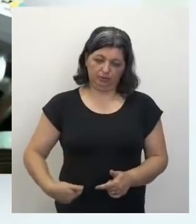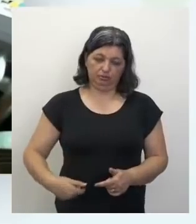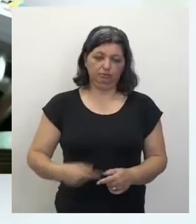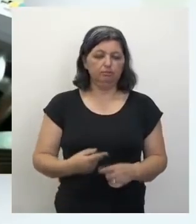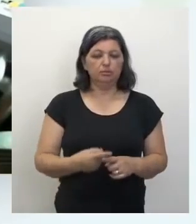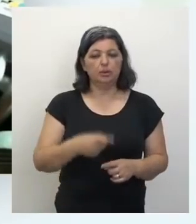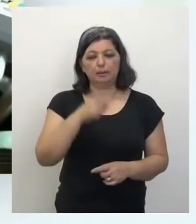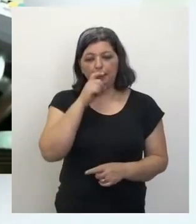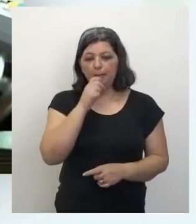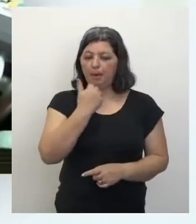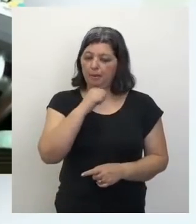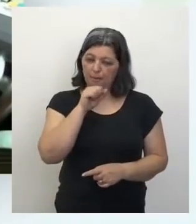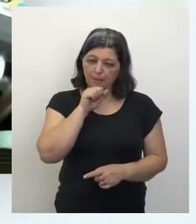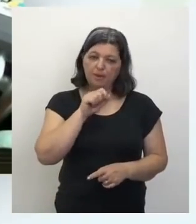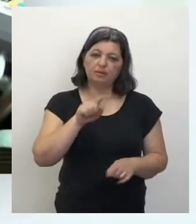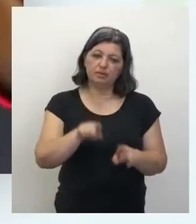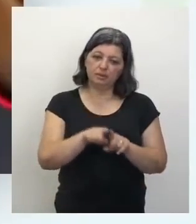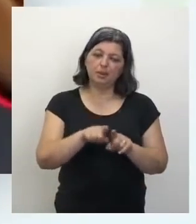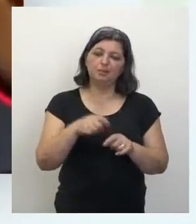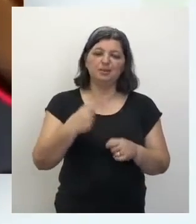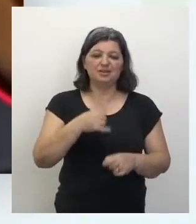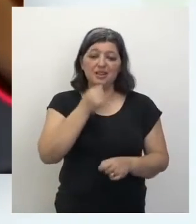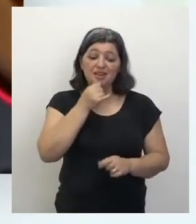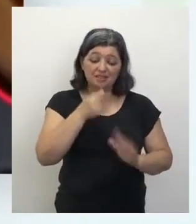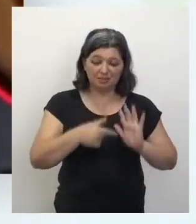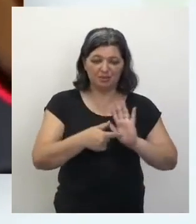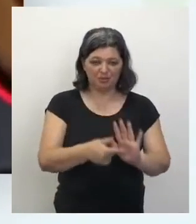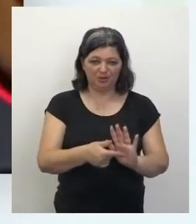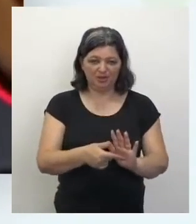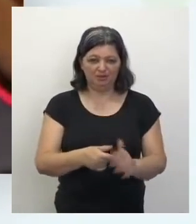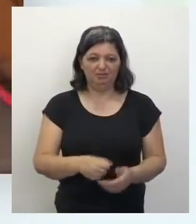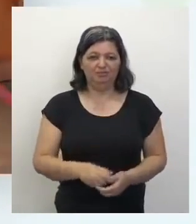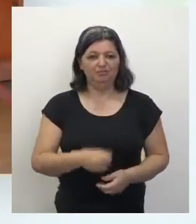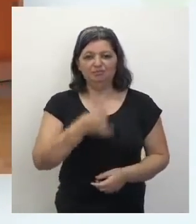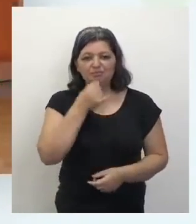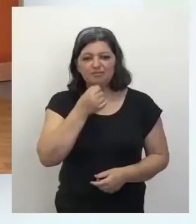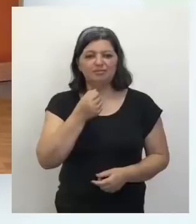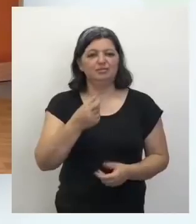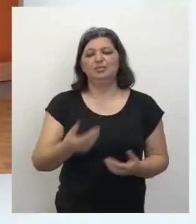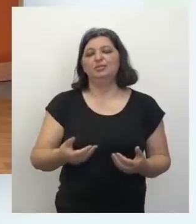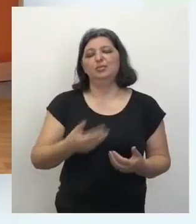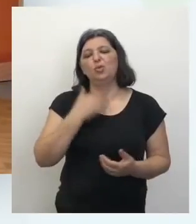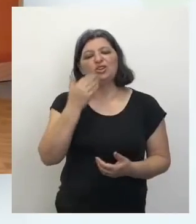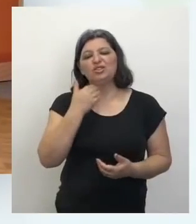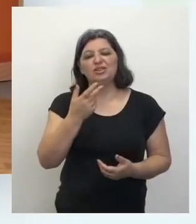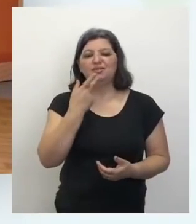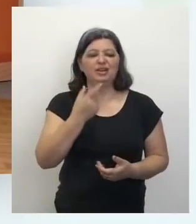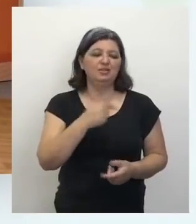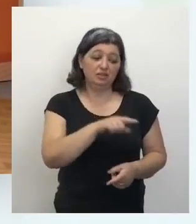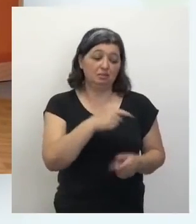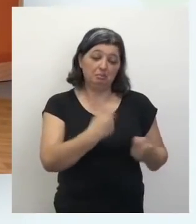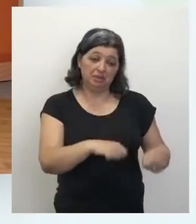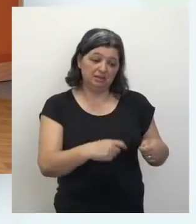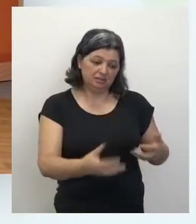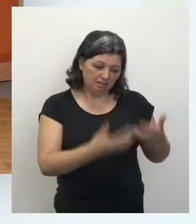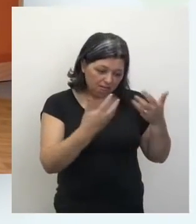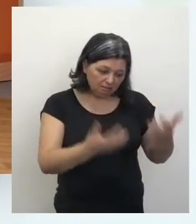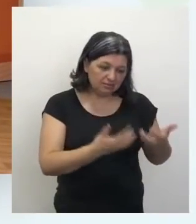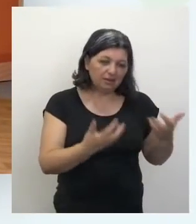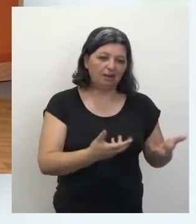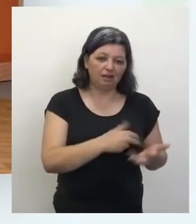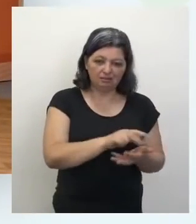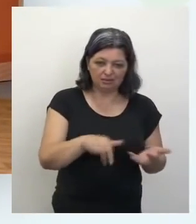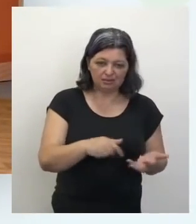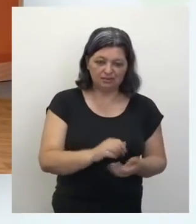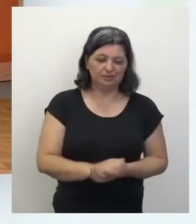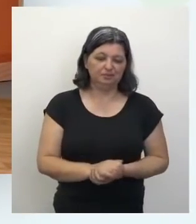seu filho, ó, come alface, come chuchu, come uma alimentação saudável, se o pai chegar lá, a mãe come qualquer coisa, aqueles produtos industrializados, multiprocessados,